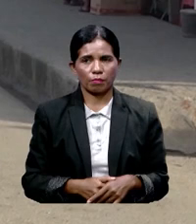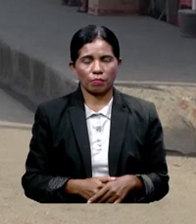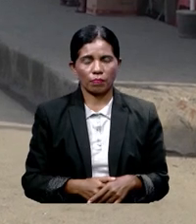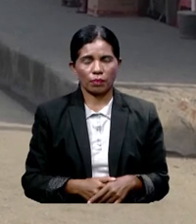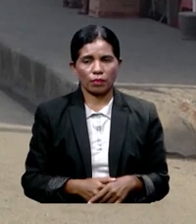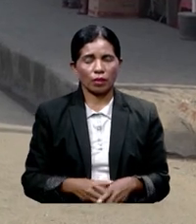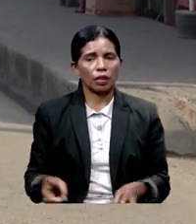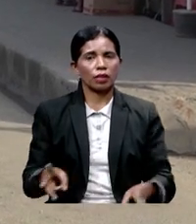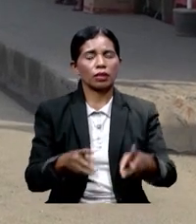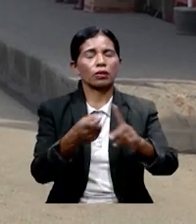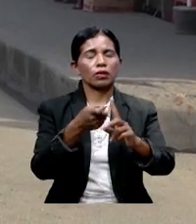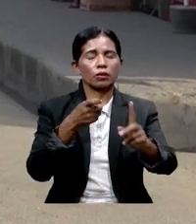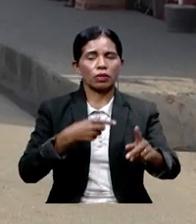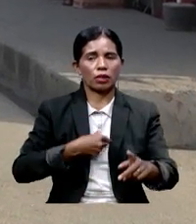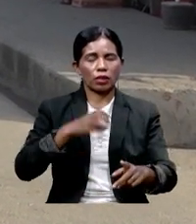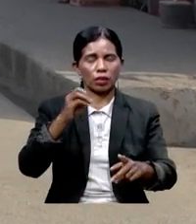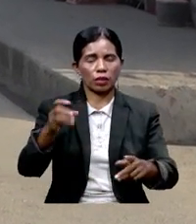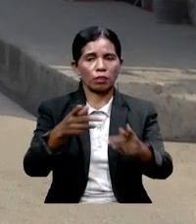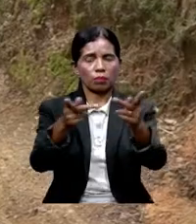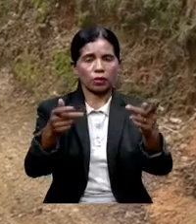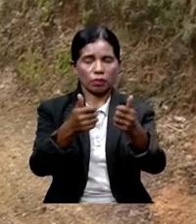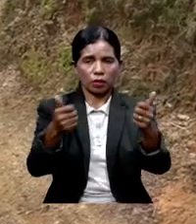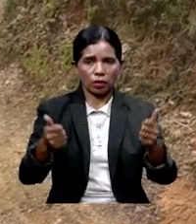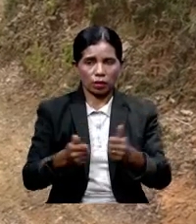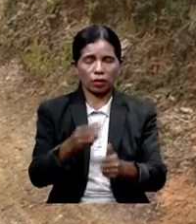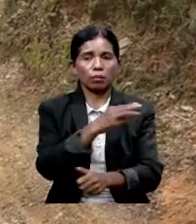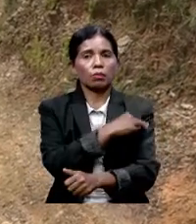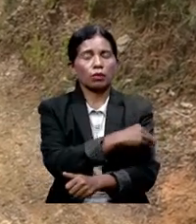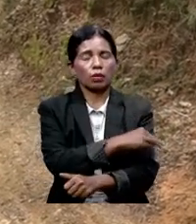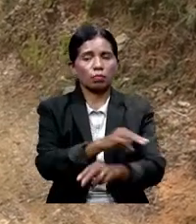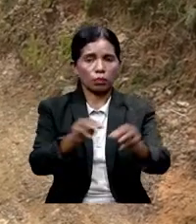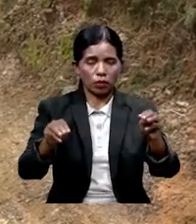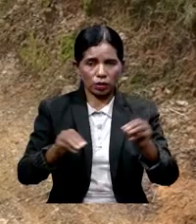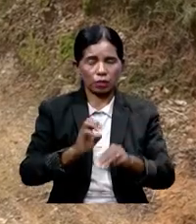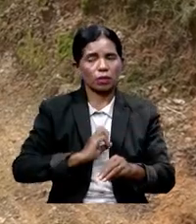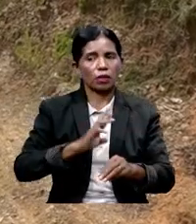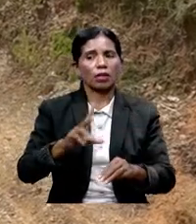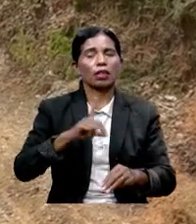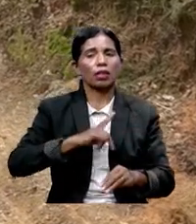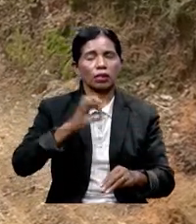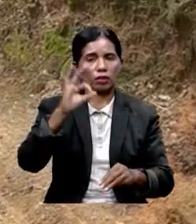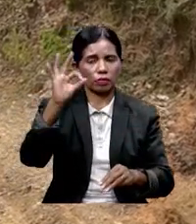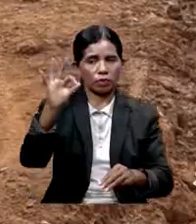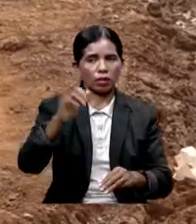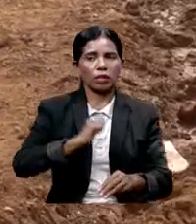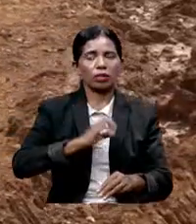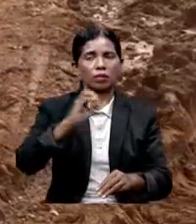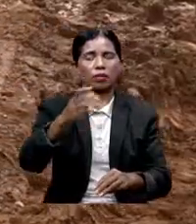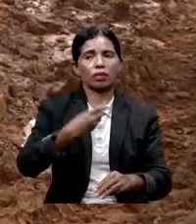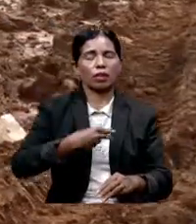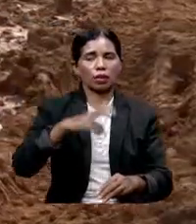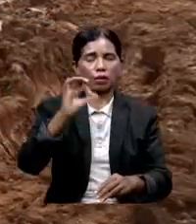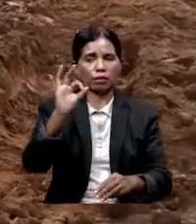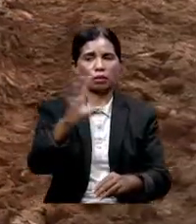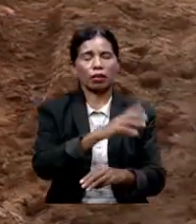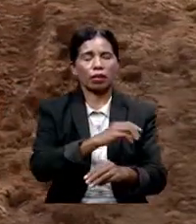Condição estrada Rusi direção Glenu ba posto Hati a município Hermera hanesan lete forro atsabe hatolia a no fato